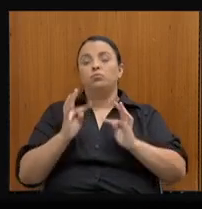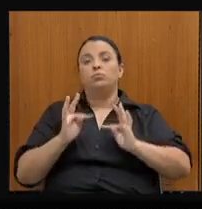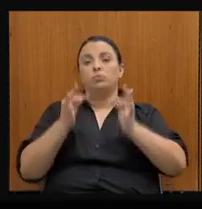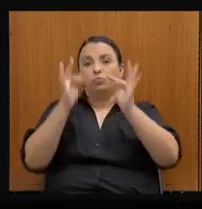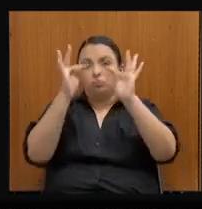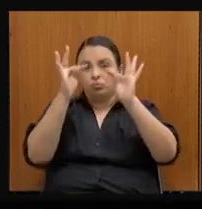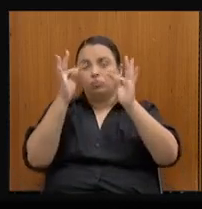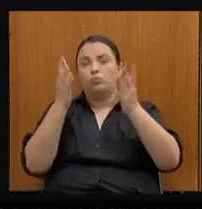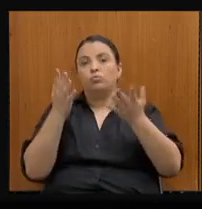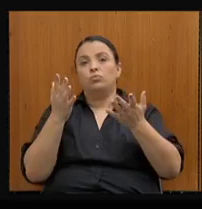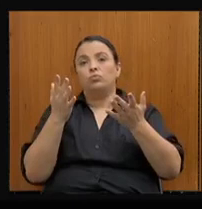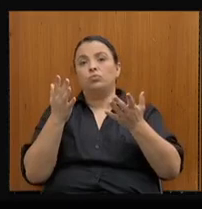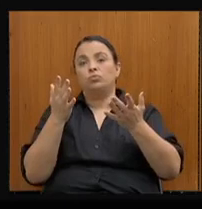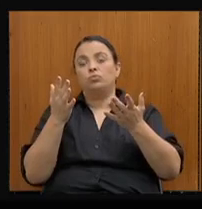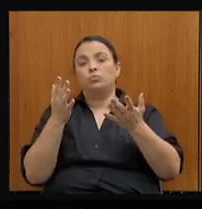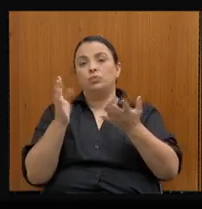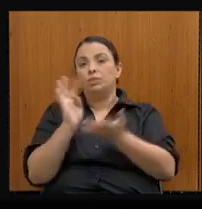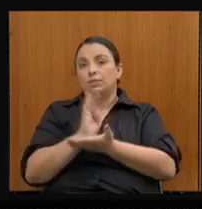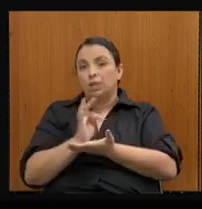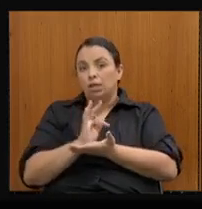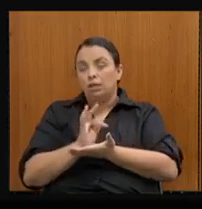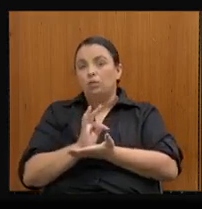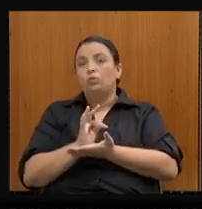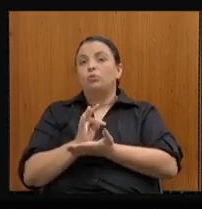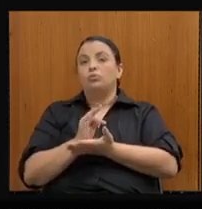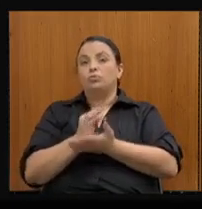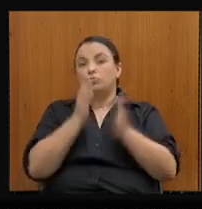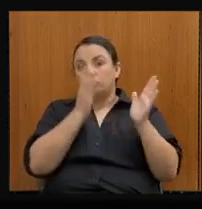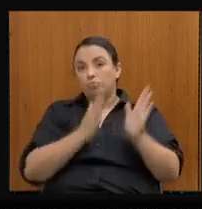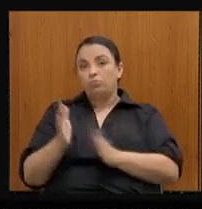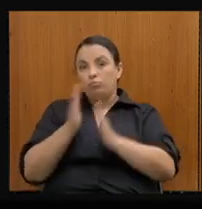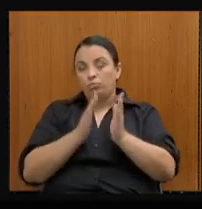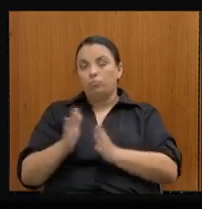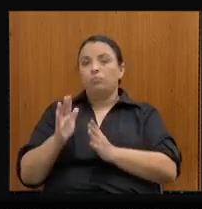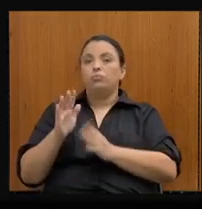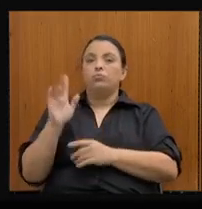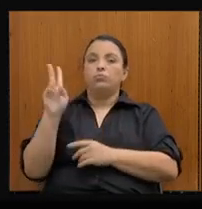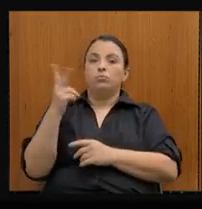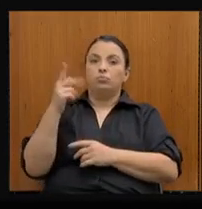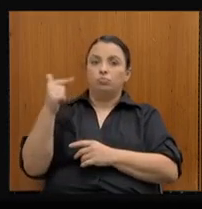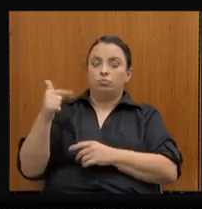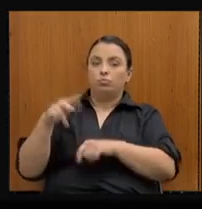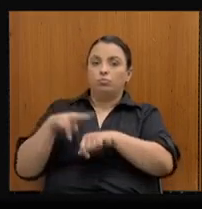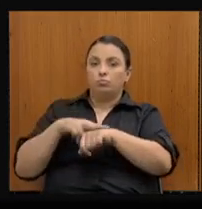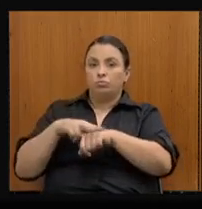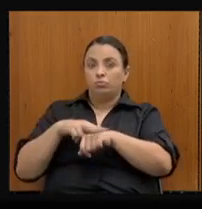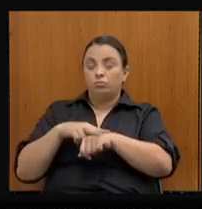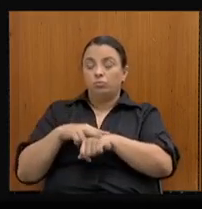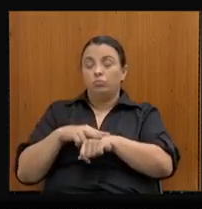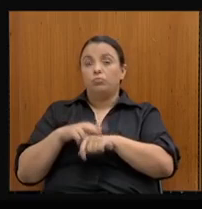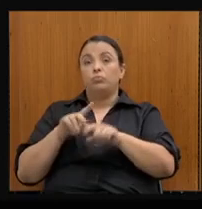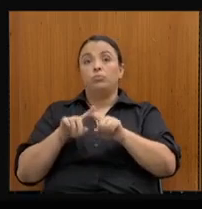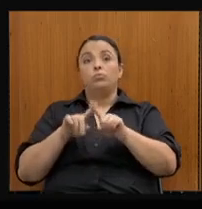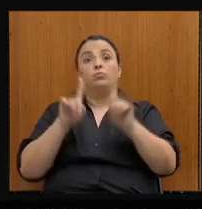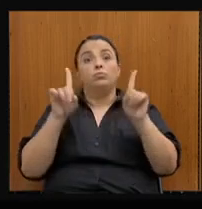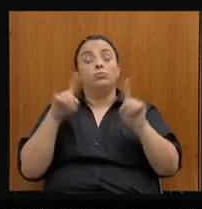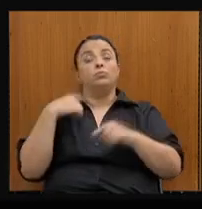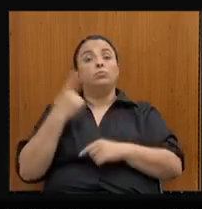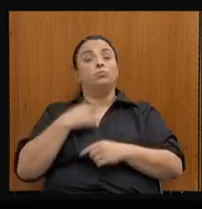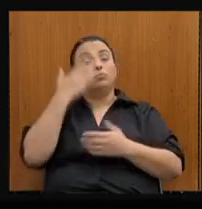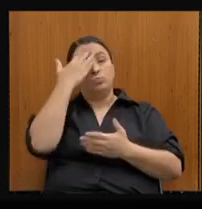alguns desafios técnicos em relação à produção do hidrogênio Verde contudo a gente acredita muito